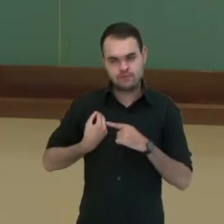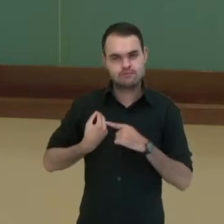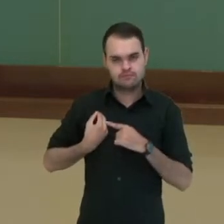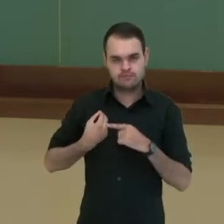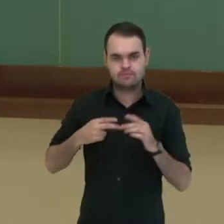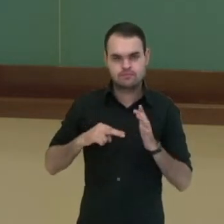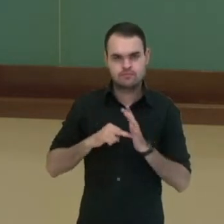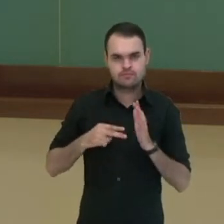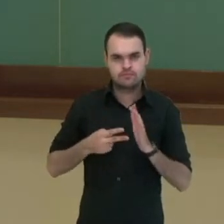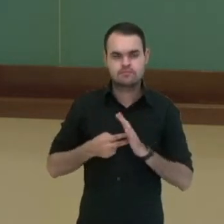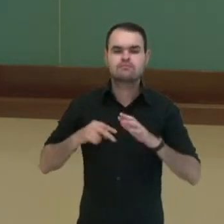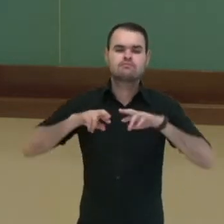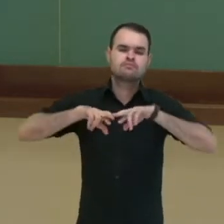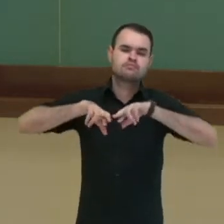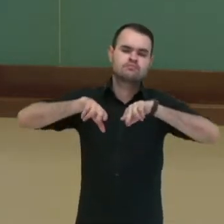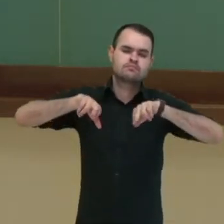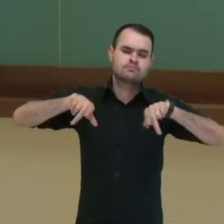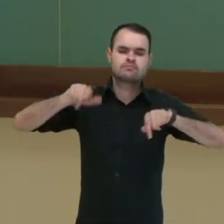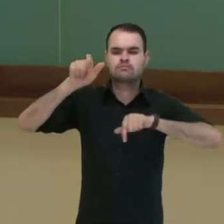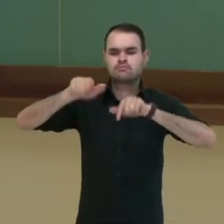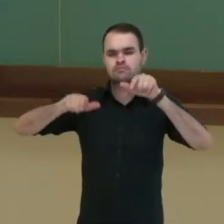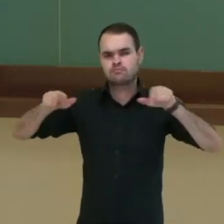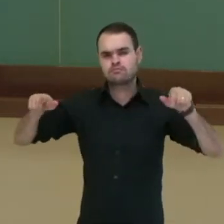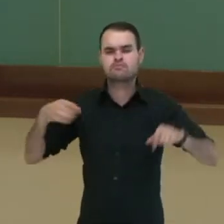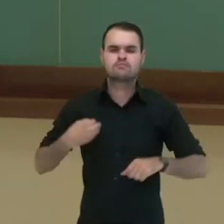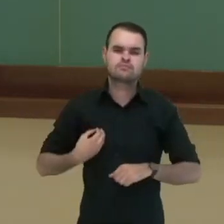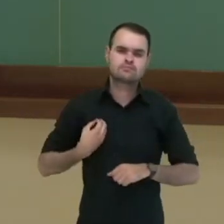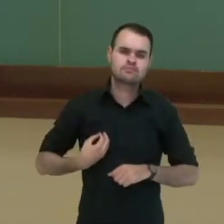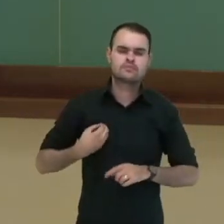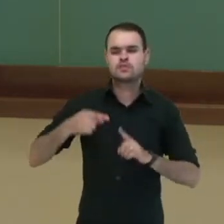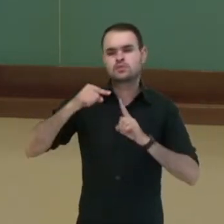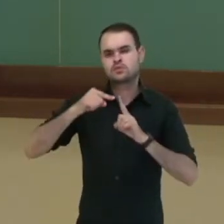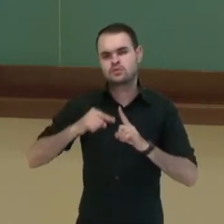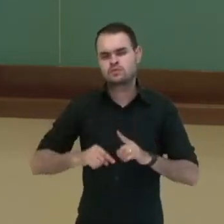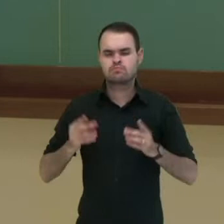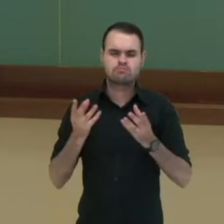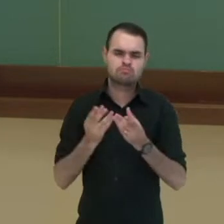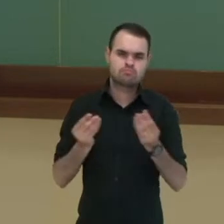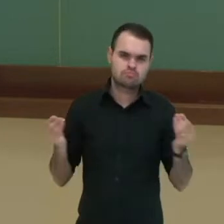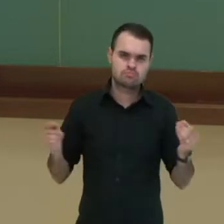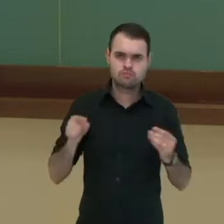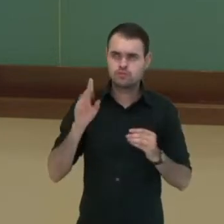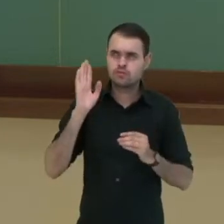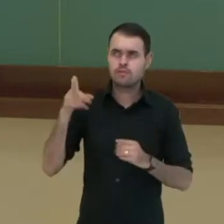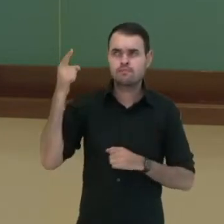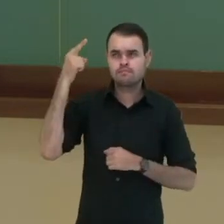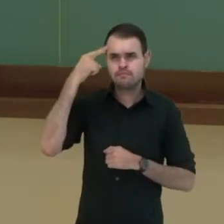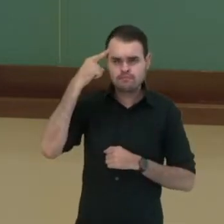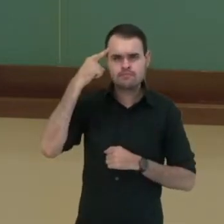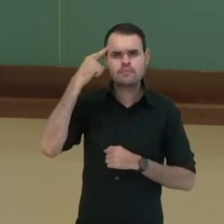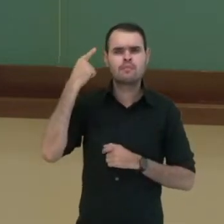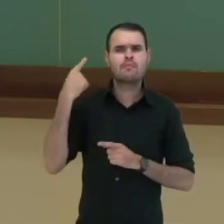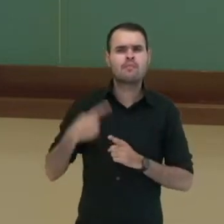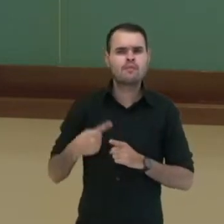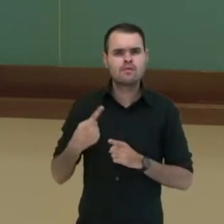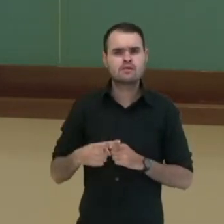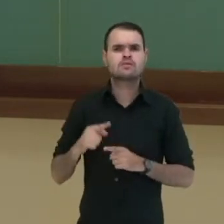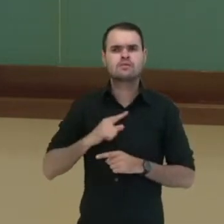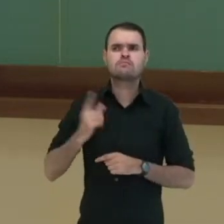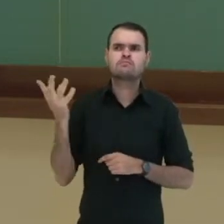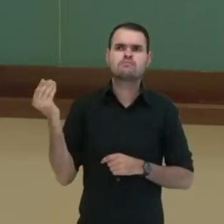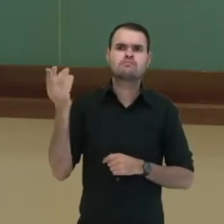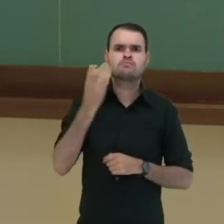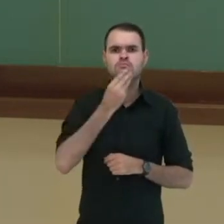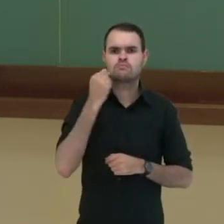né? Diversas vidas, também diversas espécies, né? E você já se perguntou por que existem tantos seres vivos?